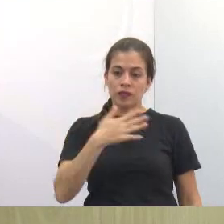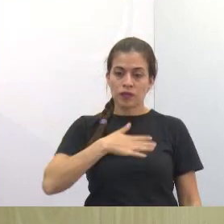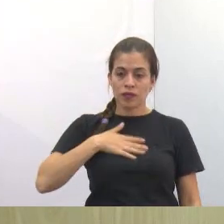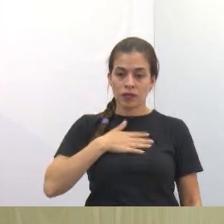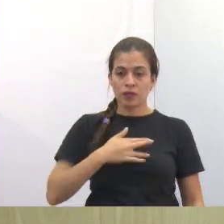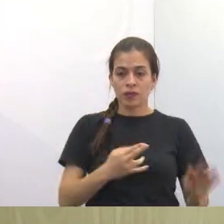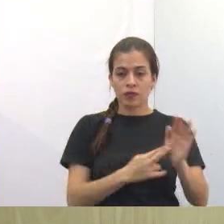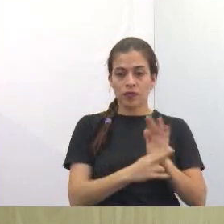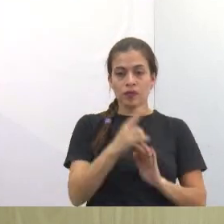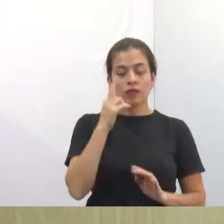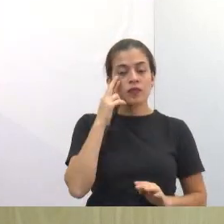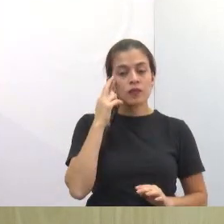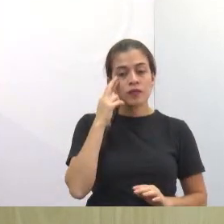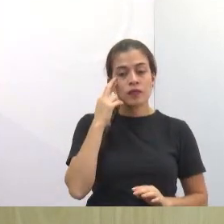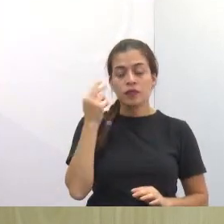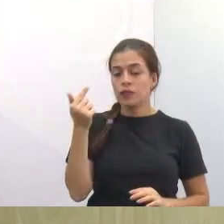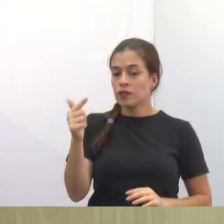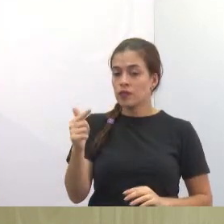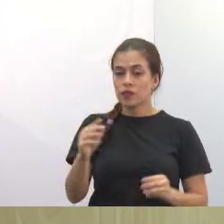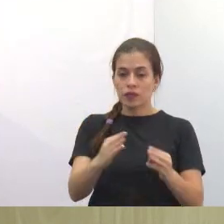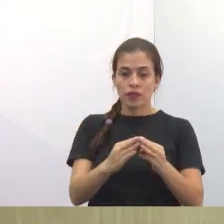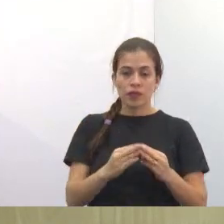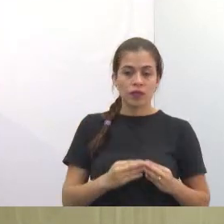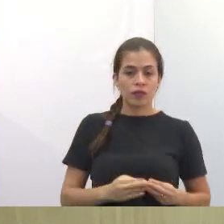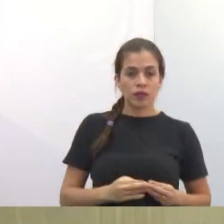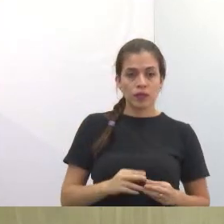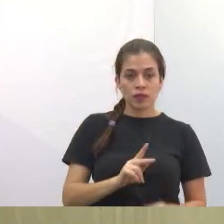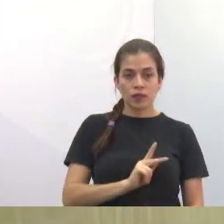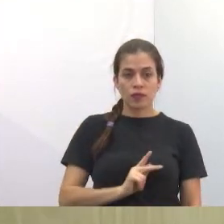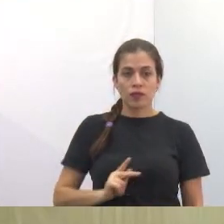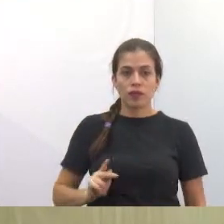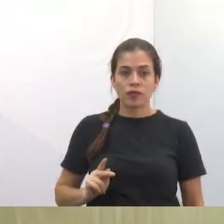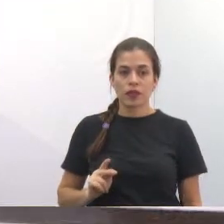Autoria, Roninha. Não temos mais moções, senhor presidente.